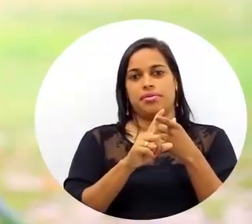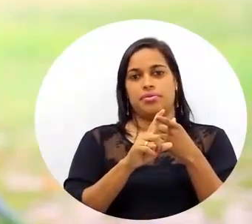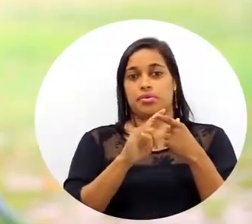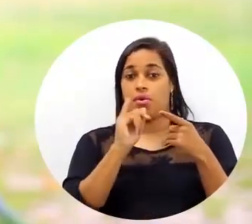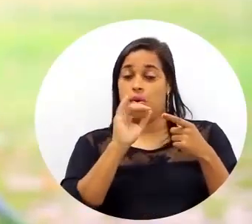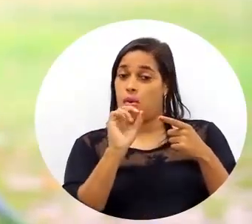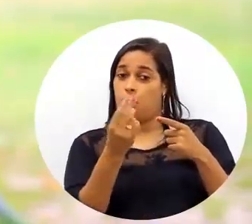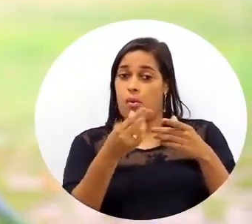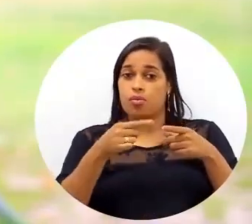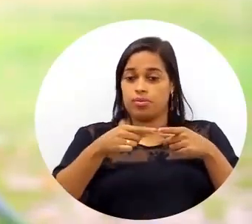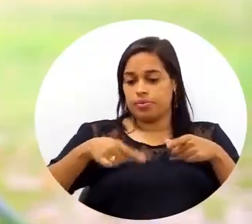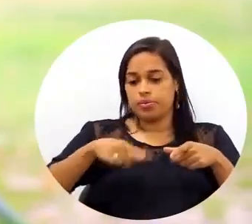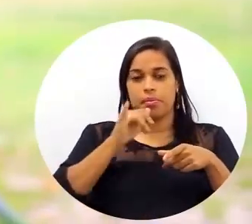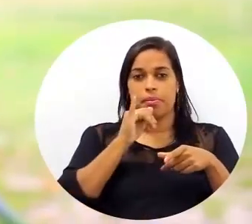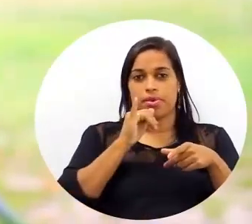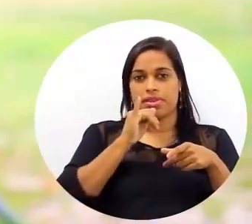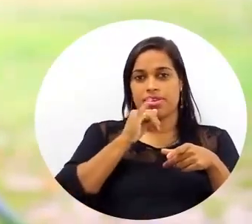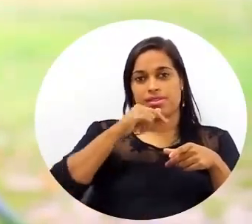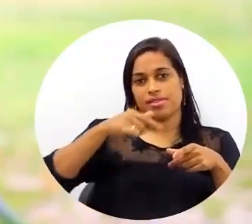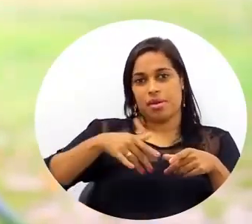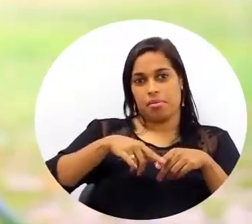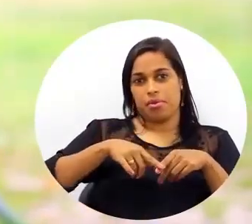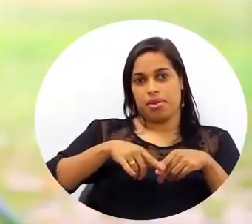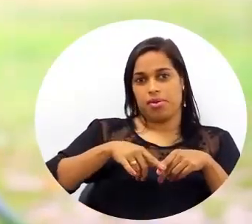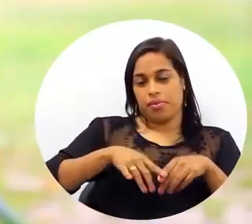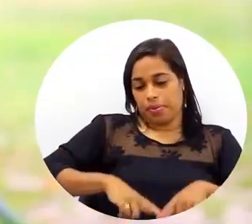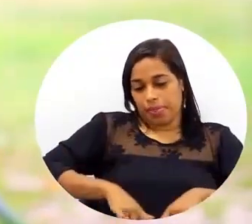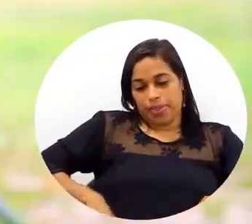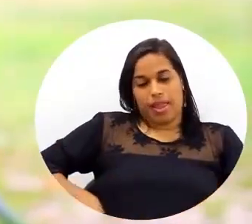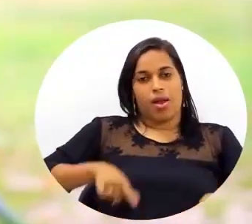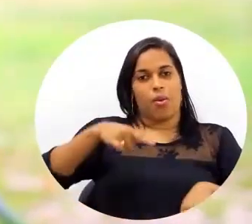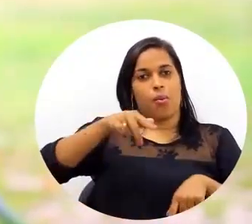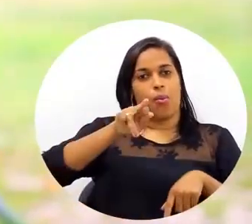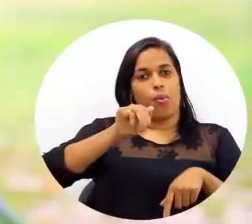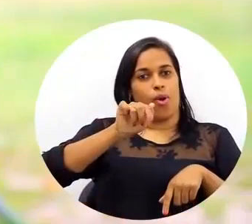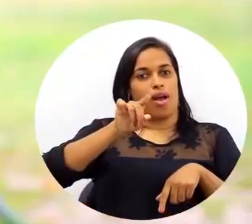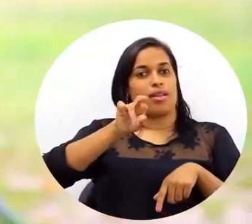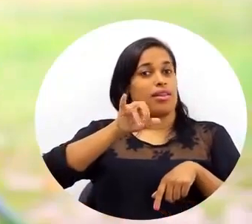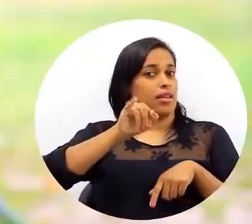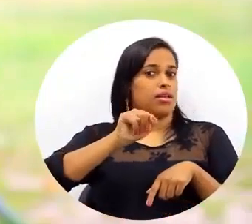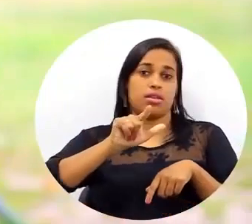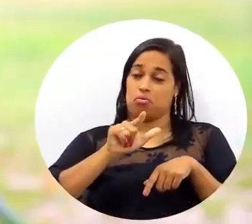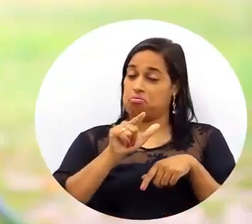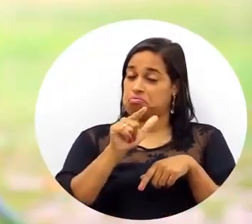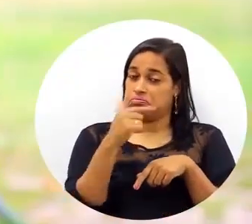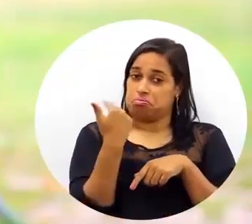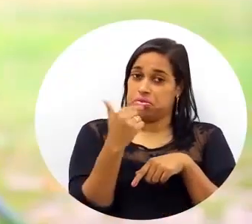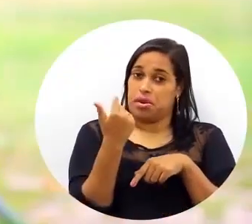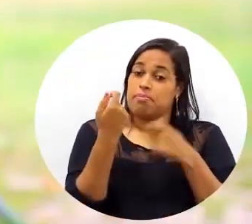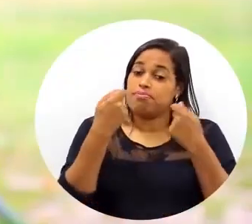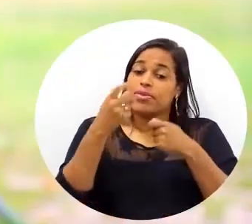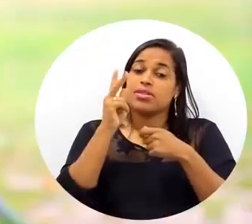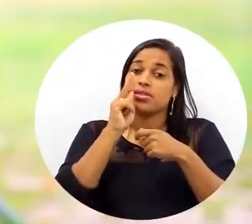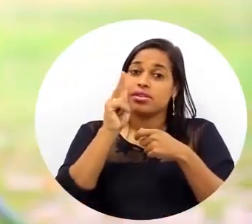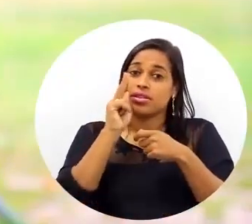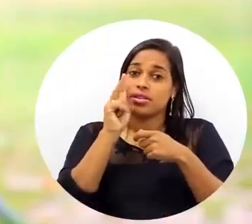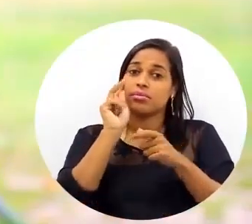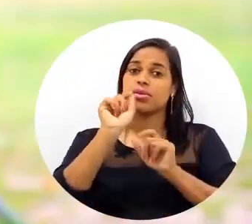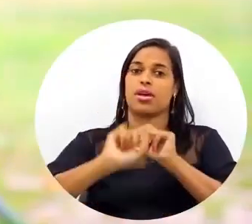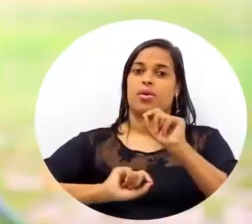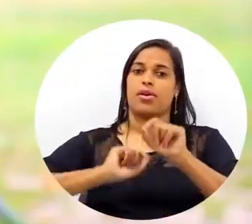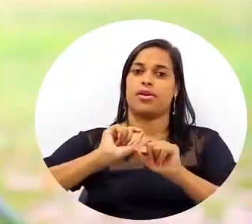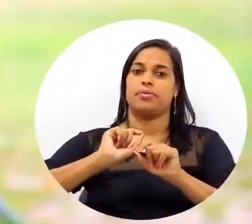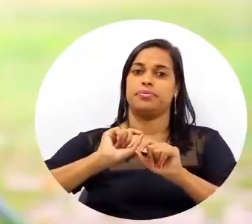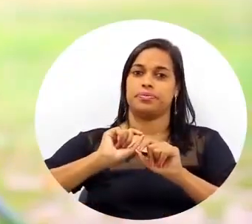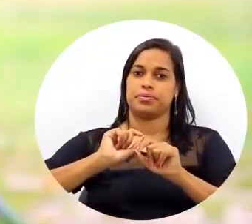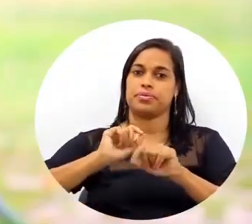a medida do seu quadril, por exemplo, não vai estar em média em relação aos demais. O que a gente sempre